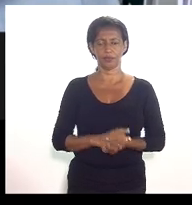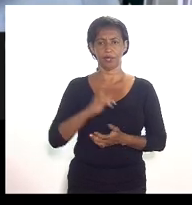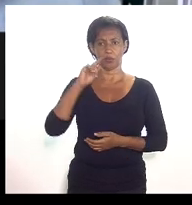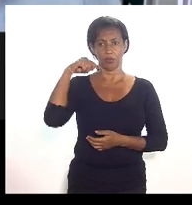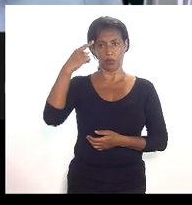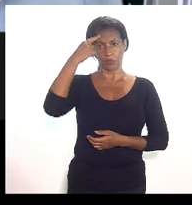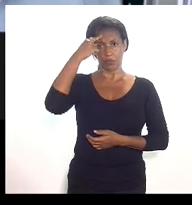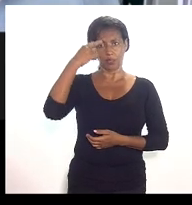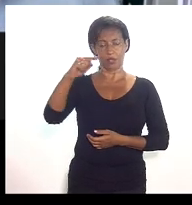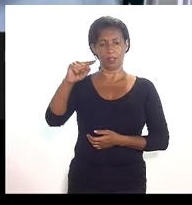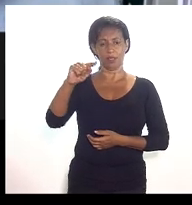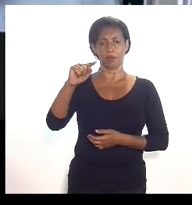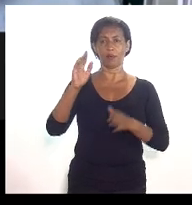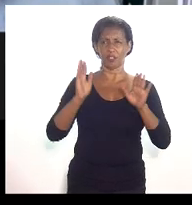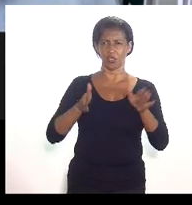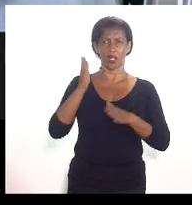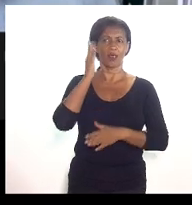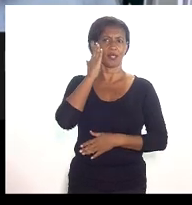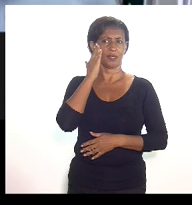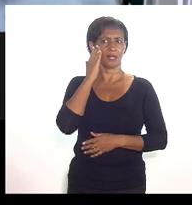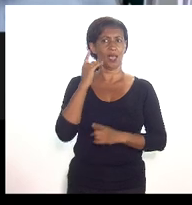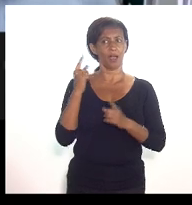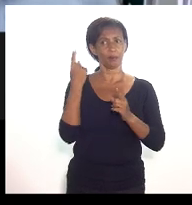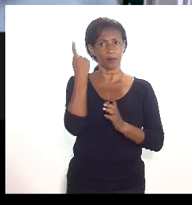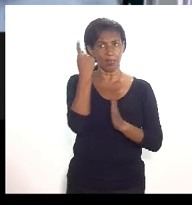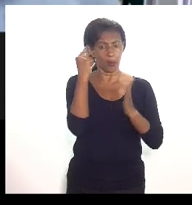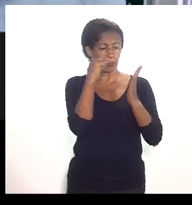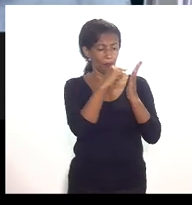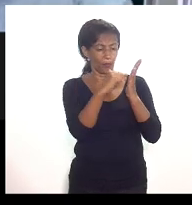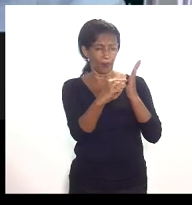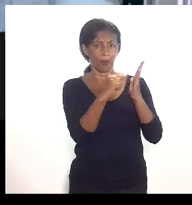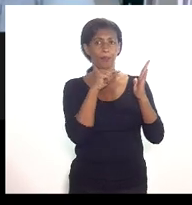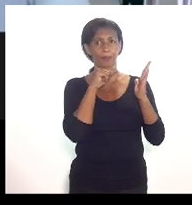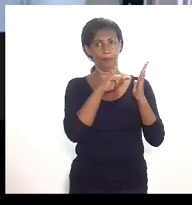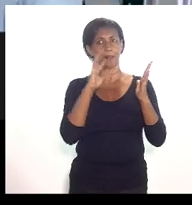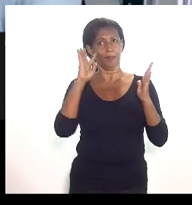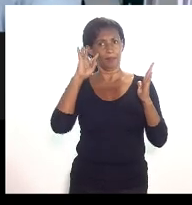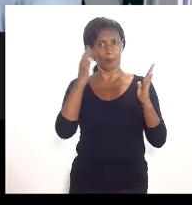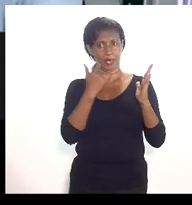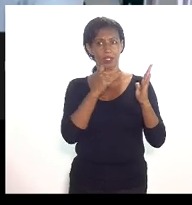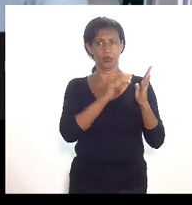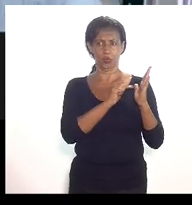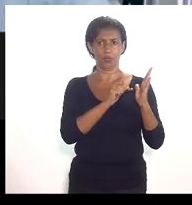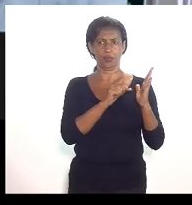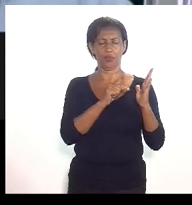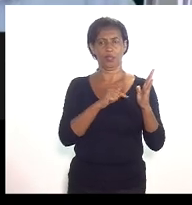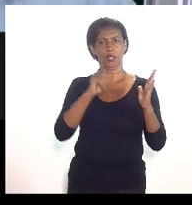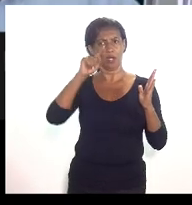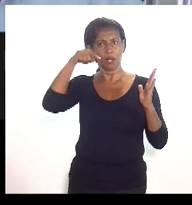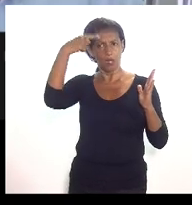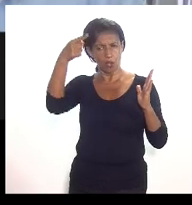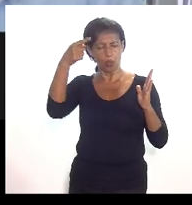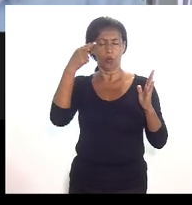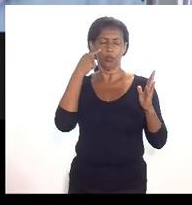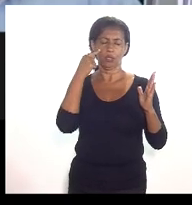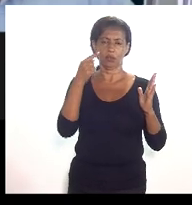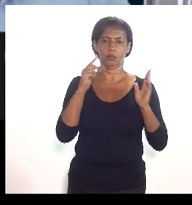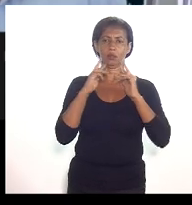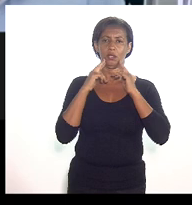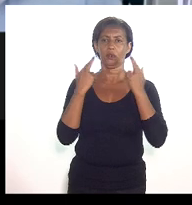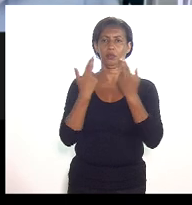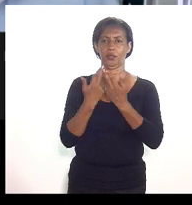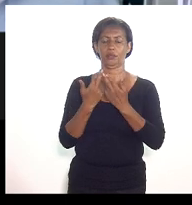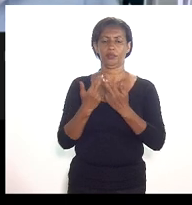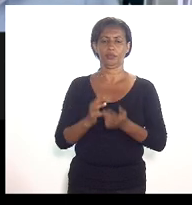vem. Já sabemos que tem um apontamento divergente de Vossa Excelência, que será considerado em votação na próxima